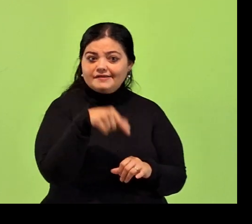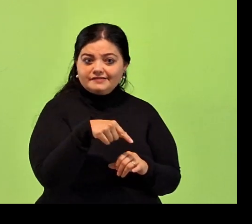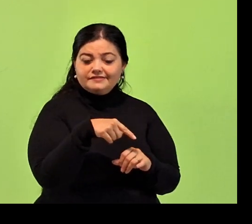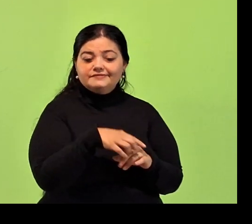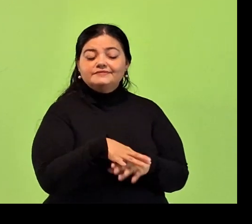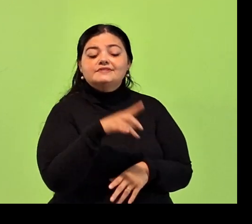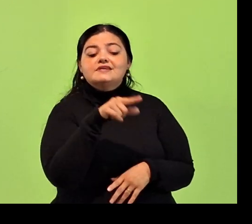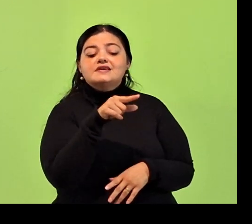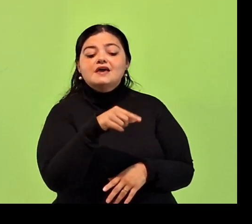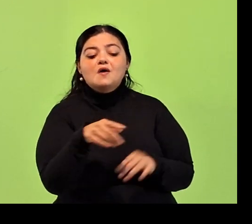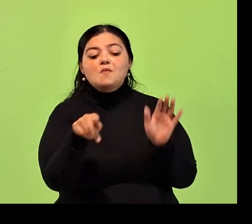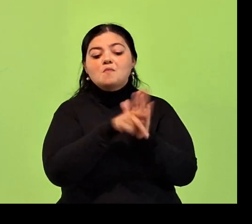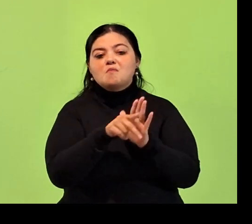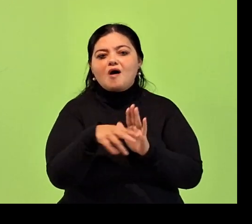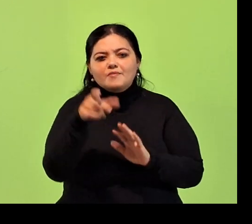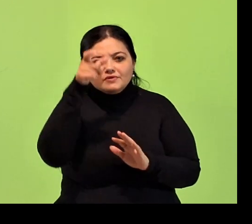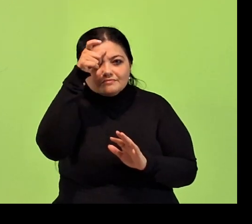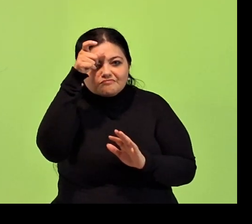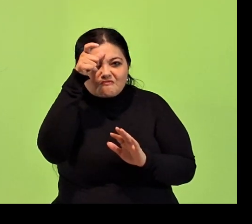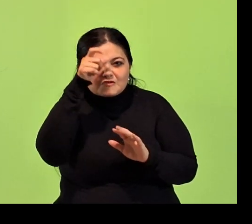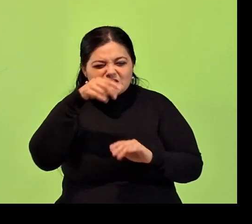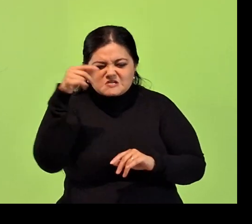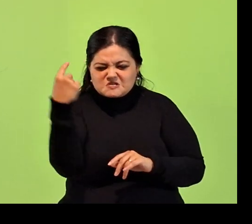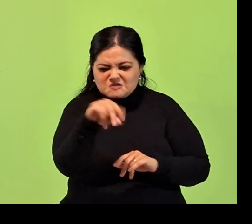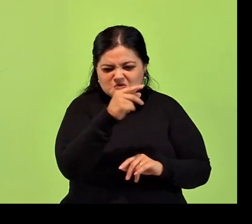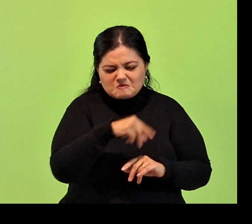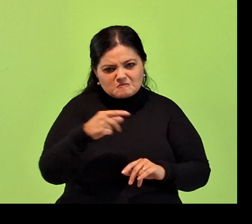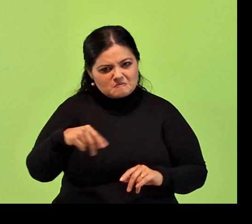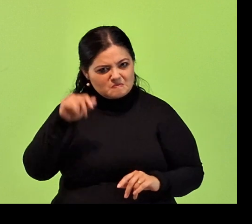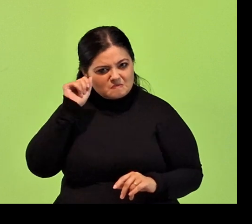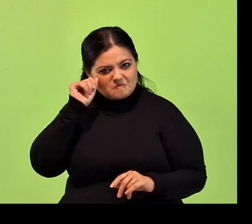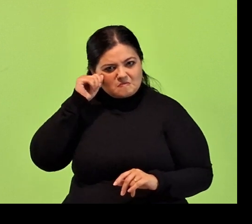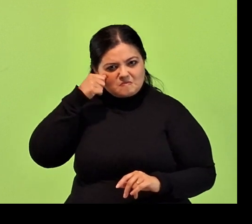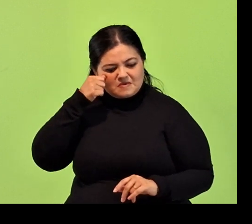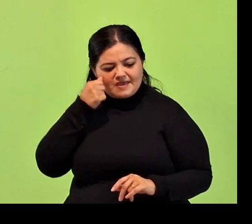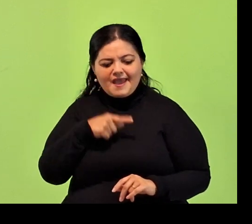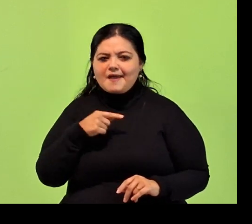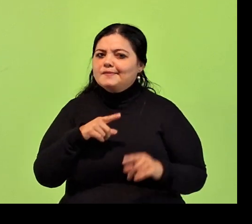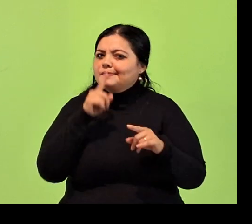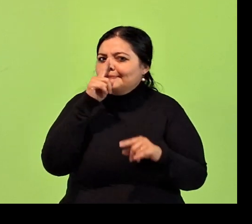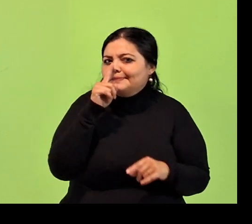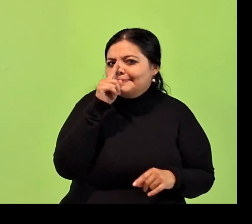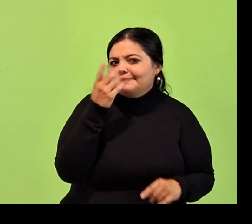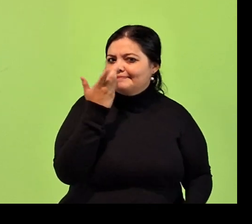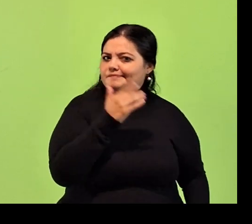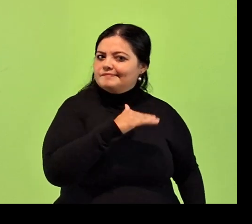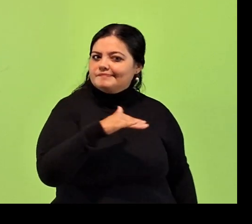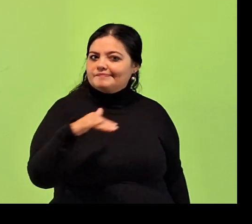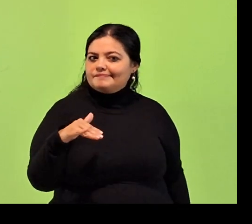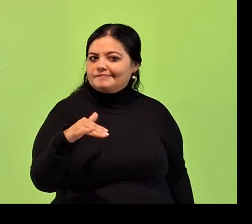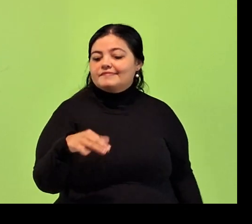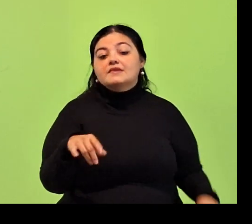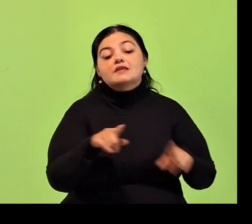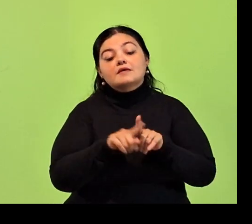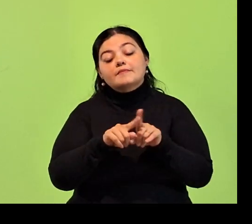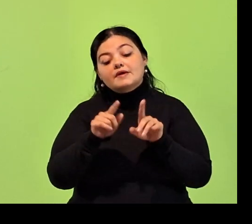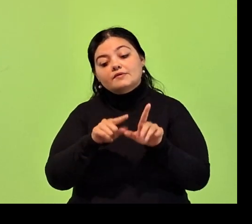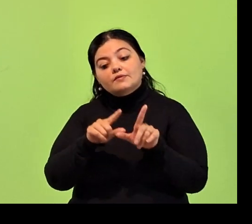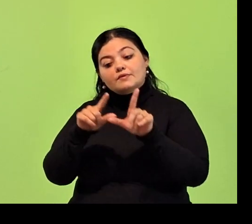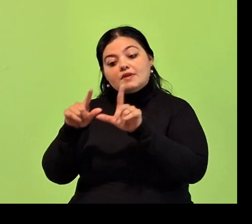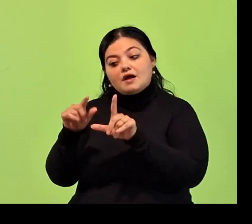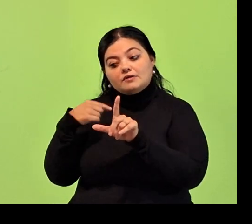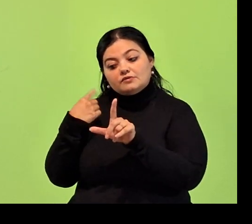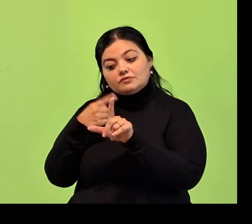O subtítulo é Magia Negra, os rituais que ameaçam as crianças. Ao lado, a gente consegue ver uma